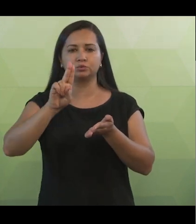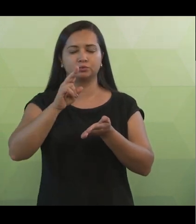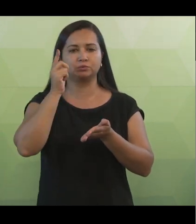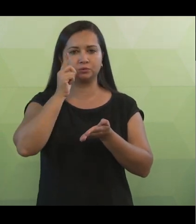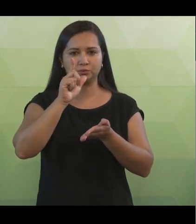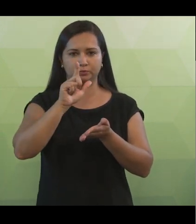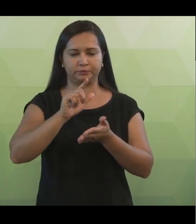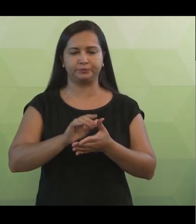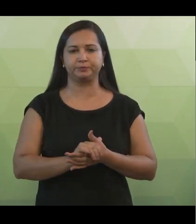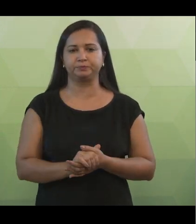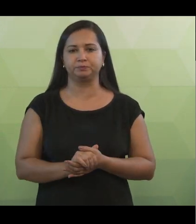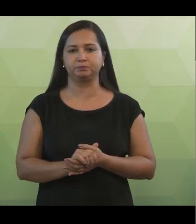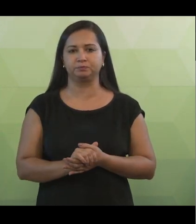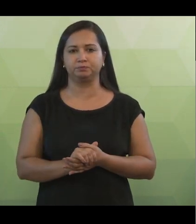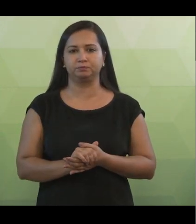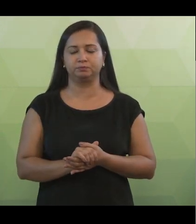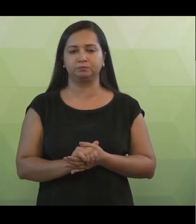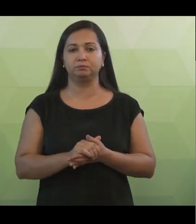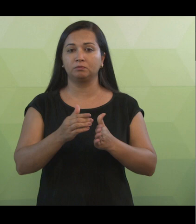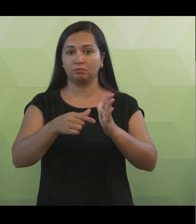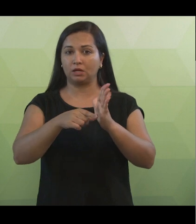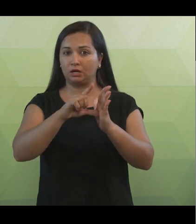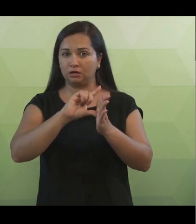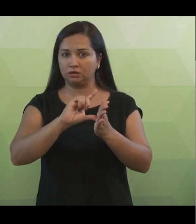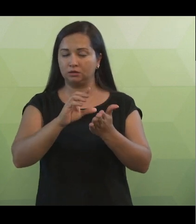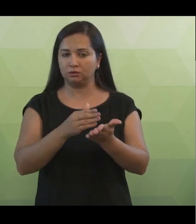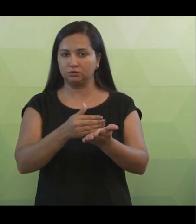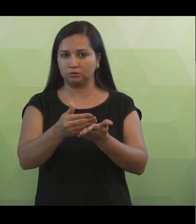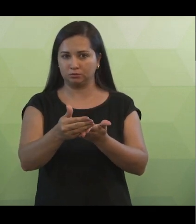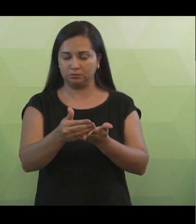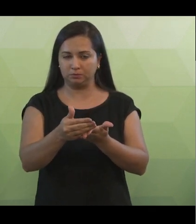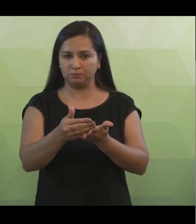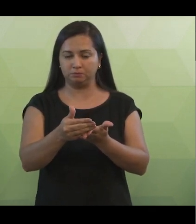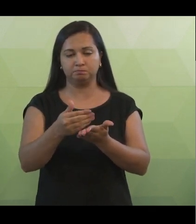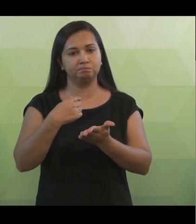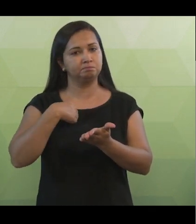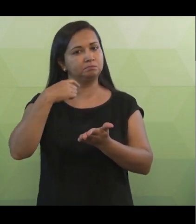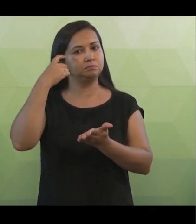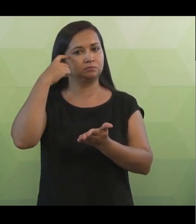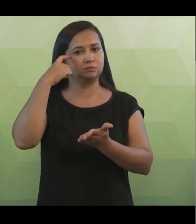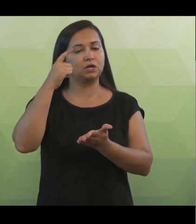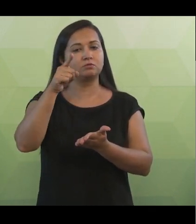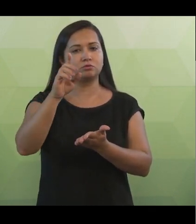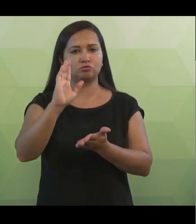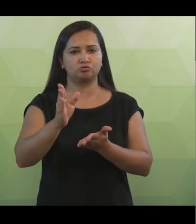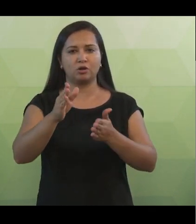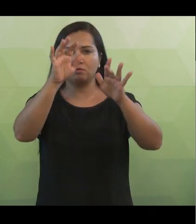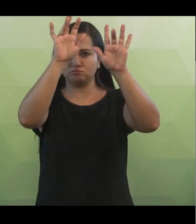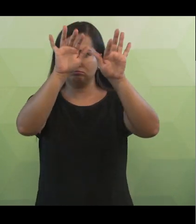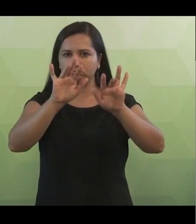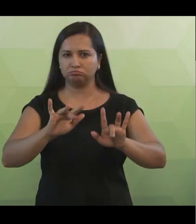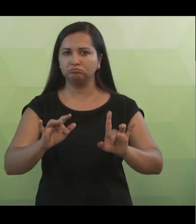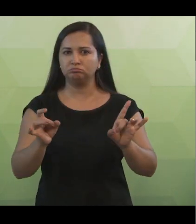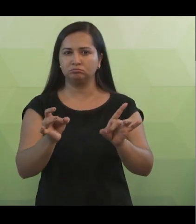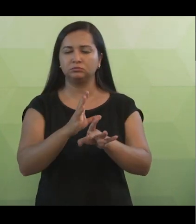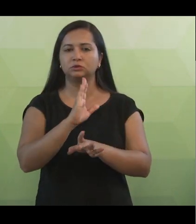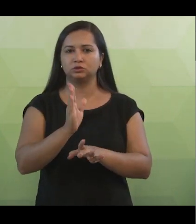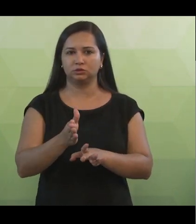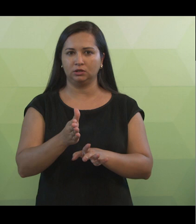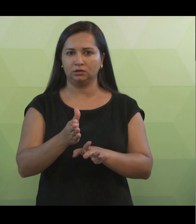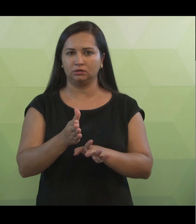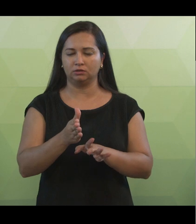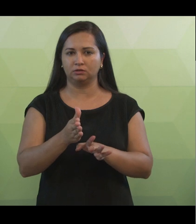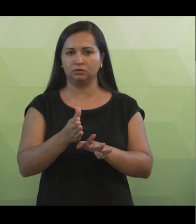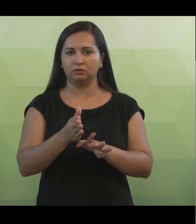Antes de começar, eu vou assumir que você já está com seu ambiente de desenvolvimento funcionando e que já passou pelas